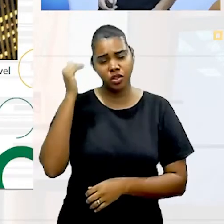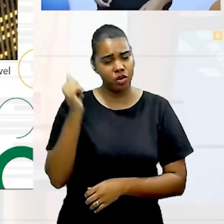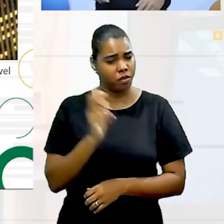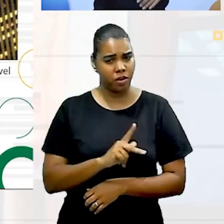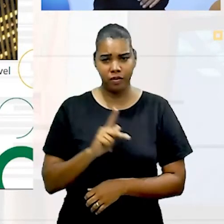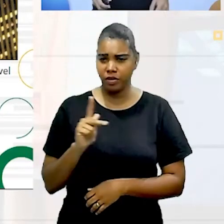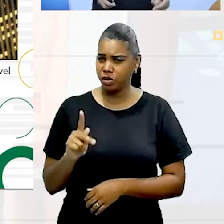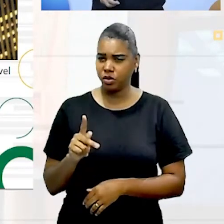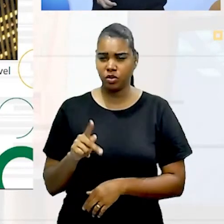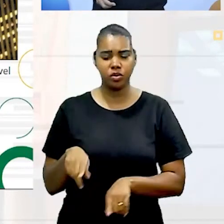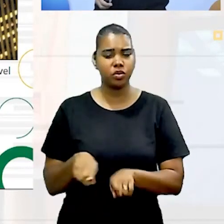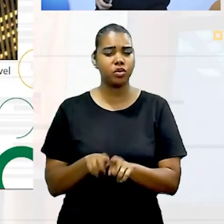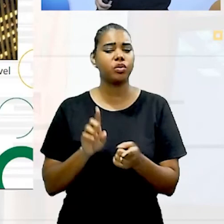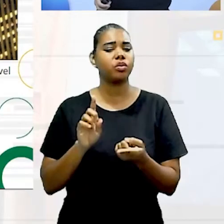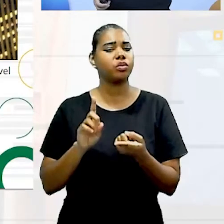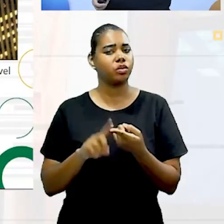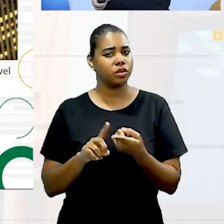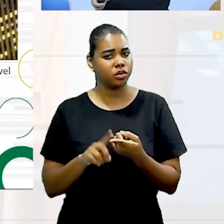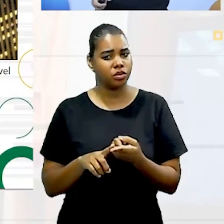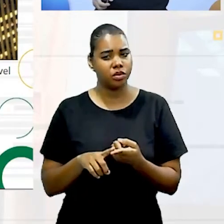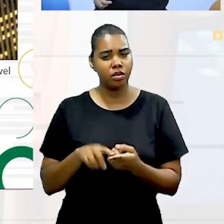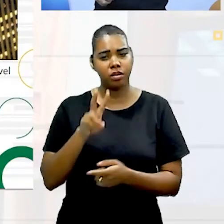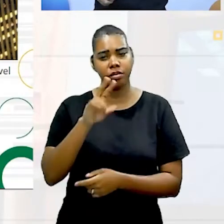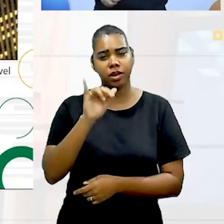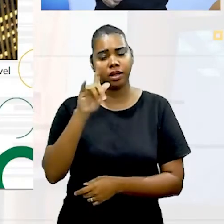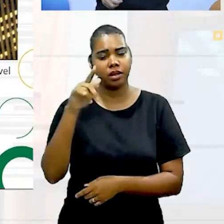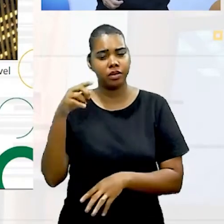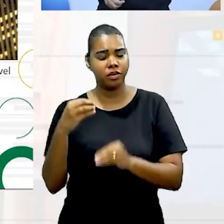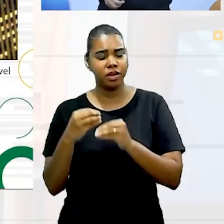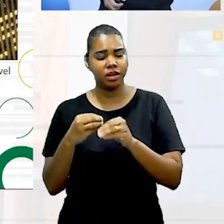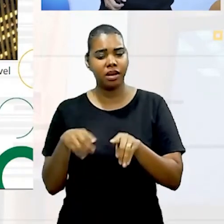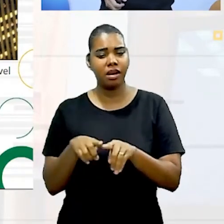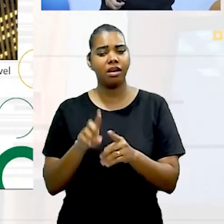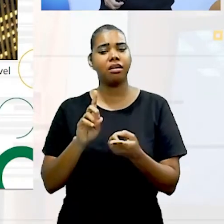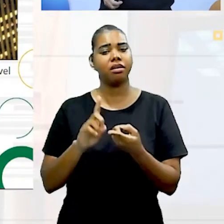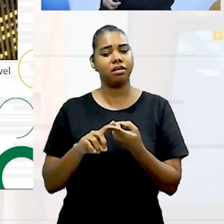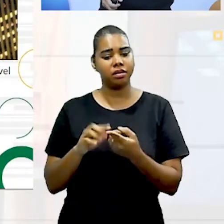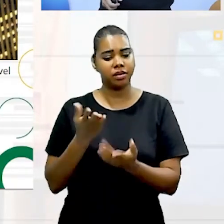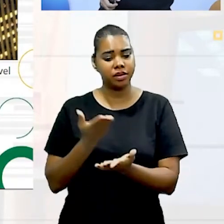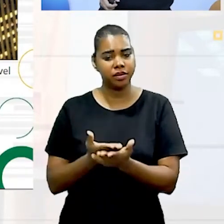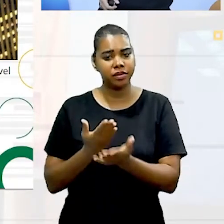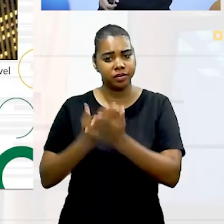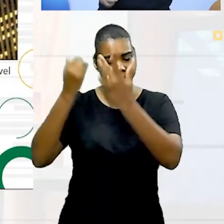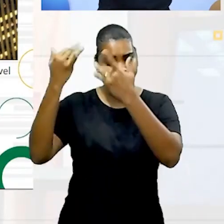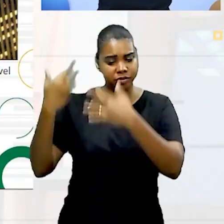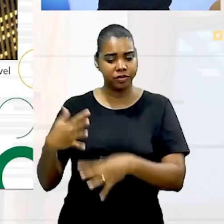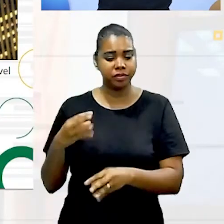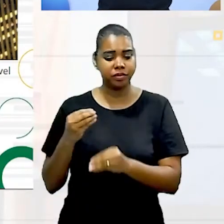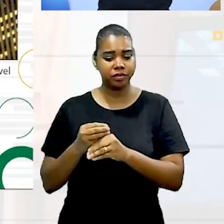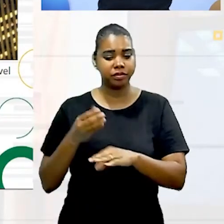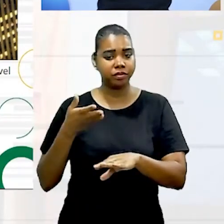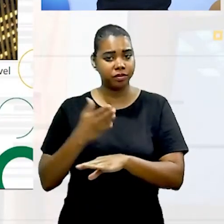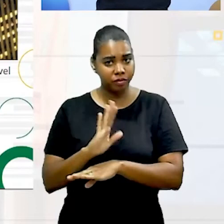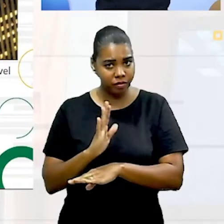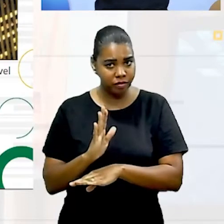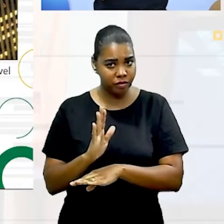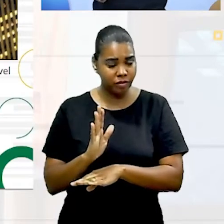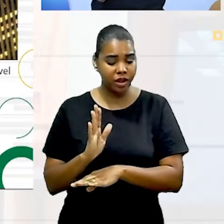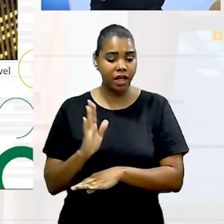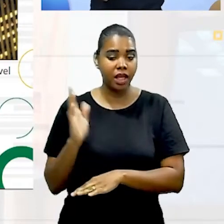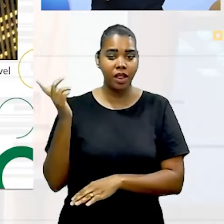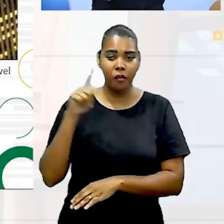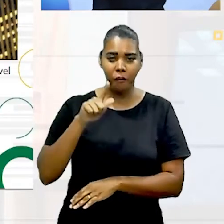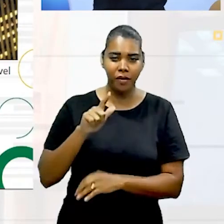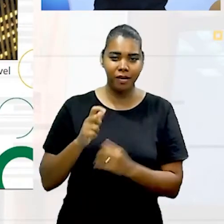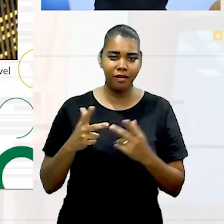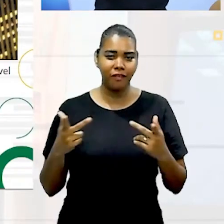também. E é aí que é o estágio da conquista e recompensa. Após passar do anterior, passar pela aprovação máxima, o herói geralmente conquista algo.